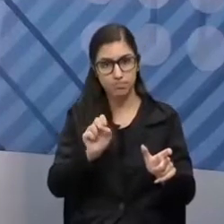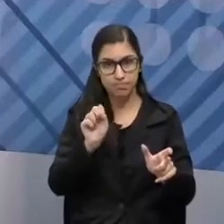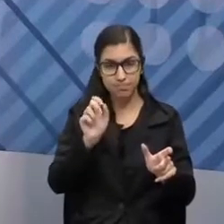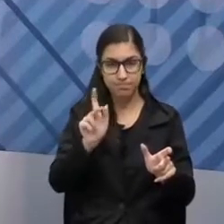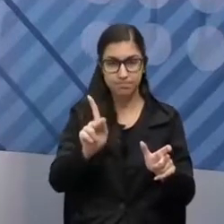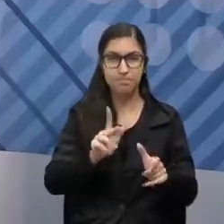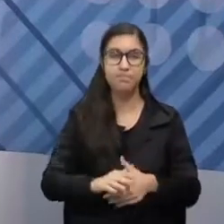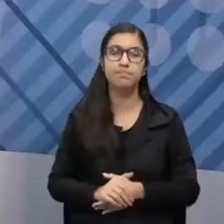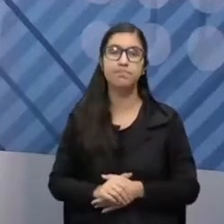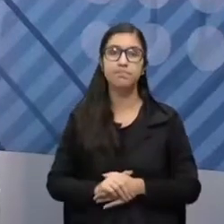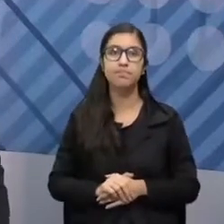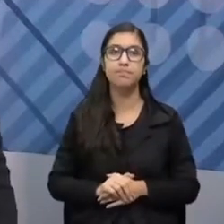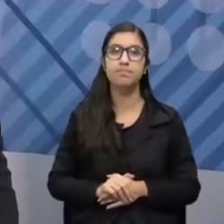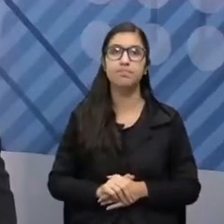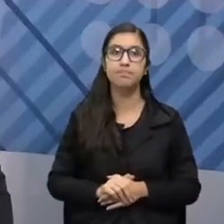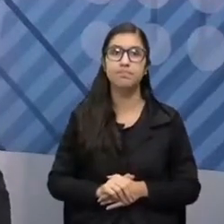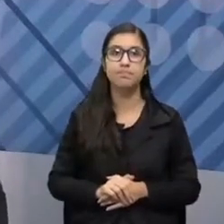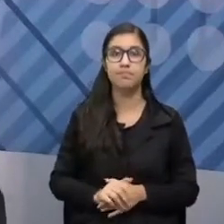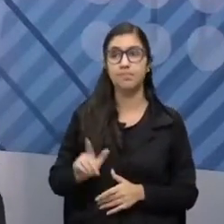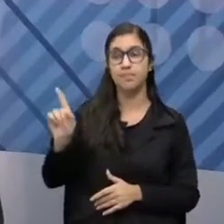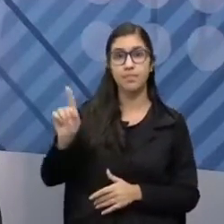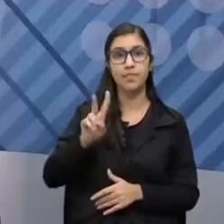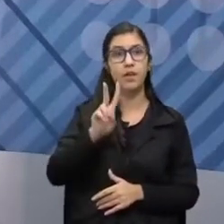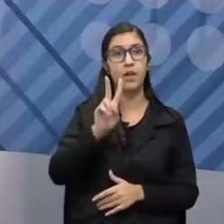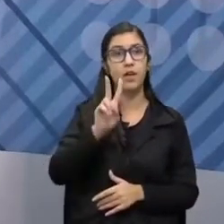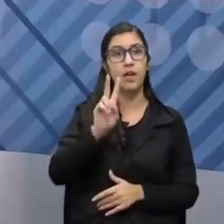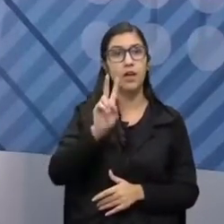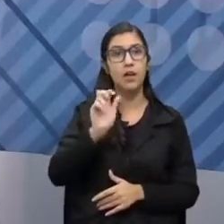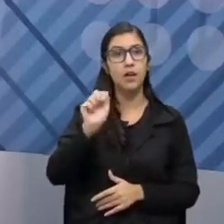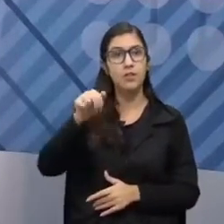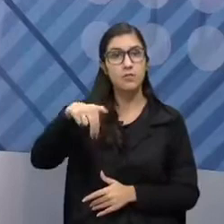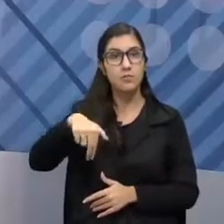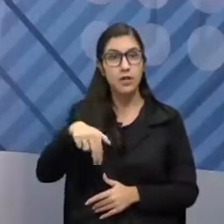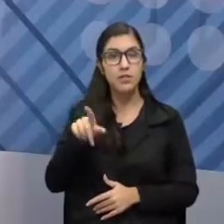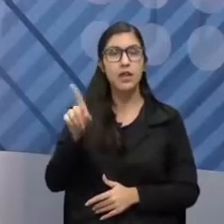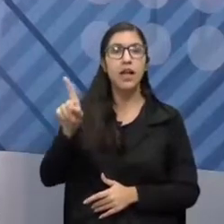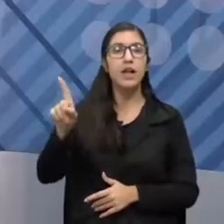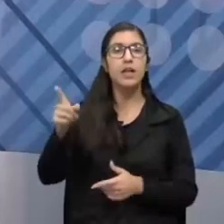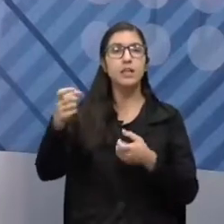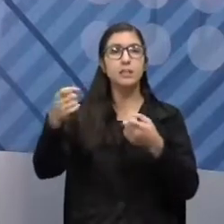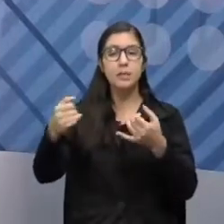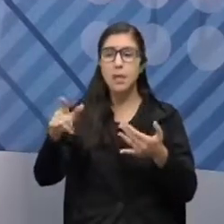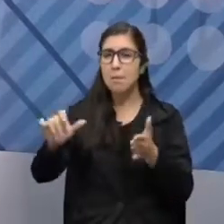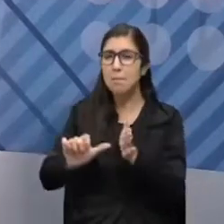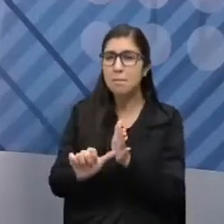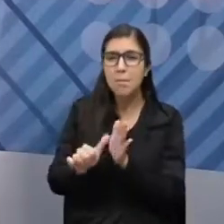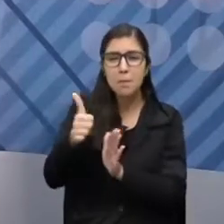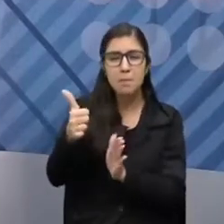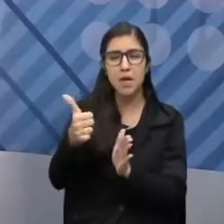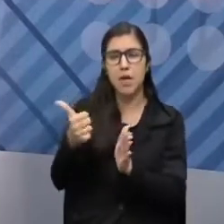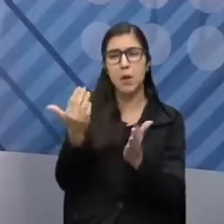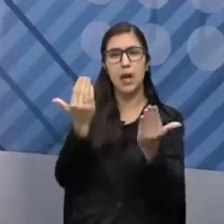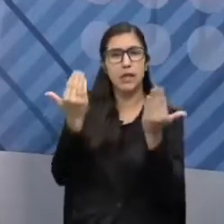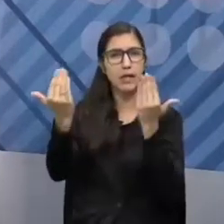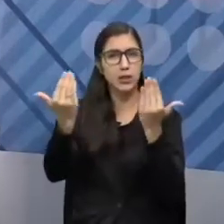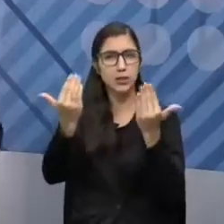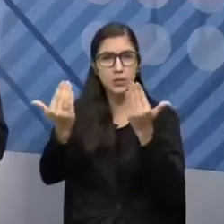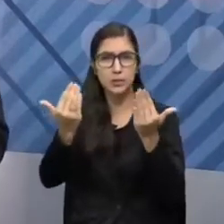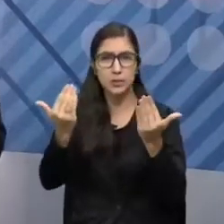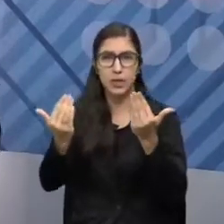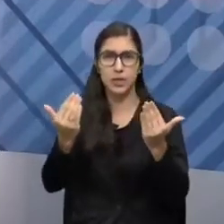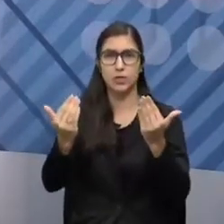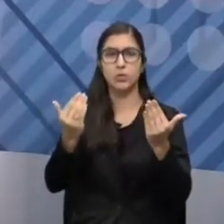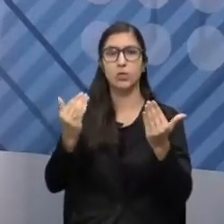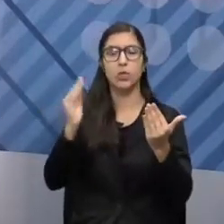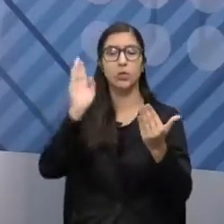certo? E Van Dyke, ele é um pioneiro no atendimento à pessoa com surdo-cegueira